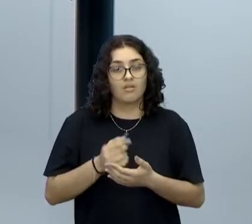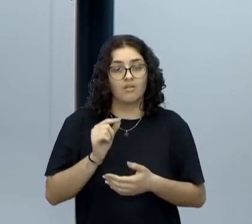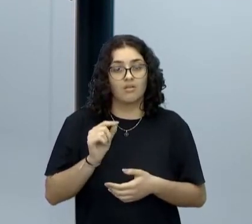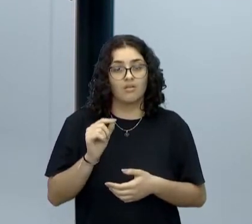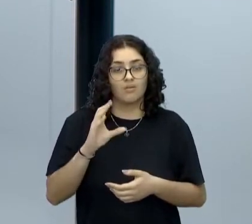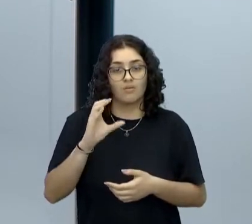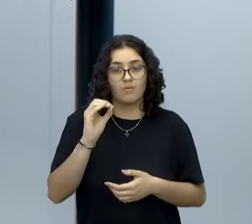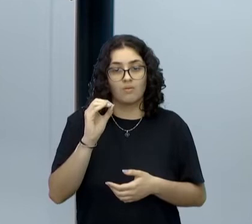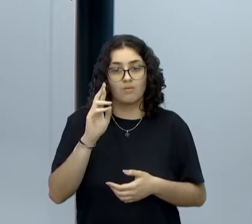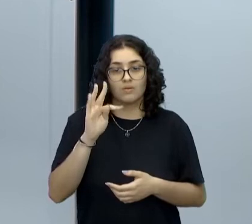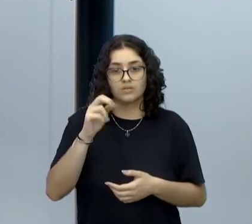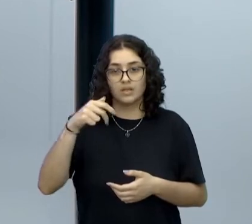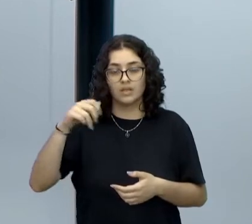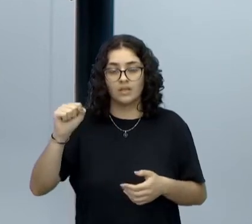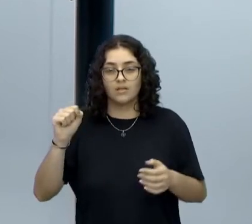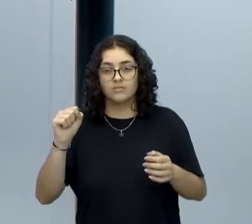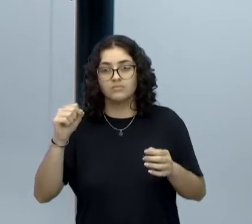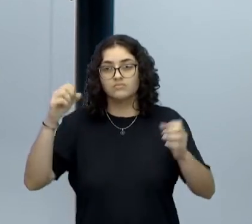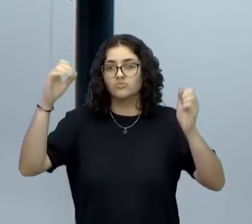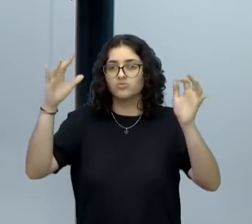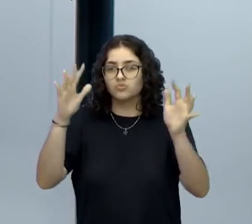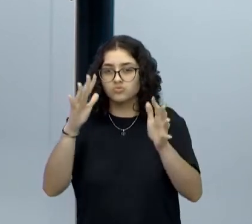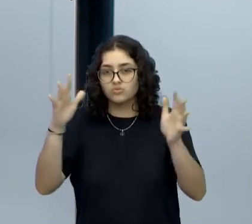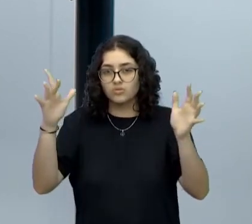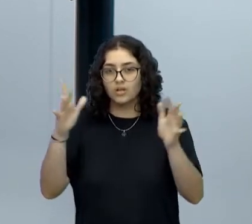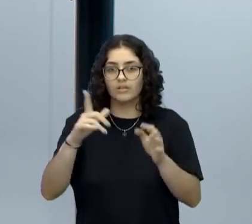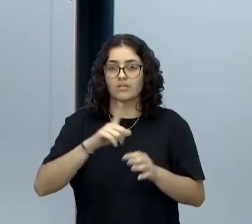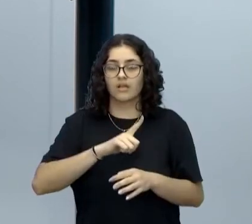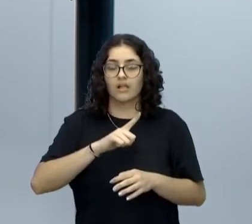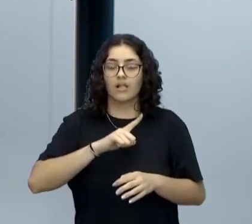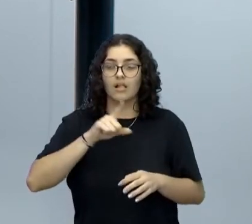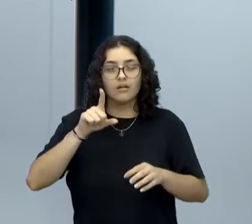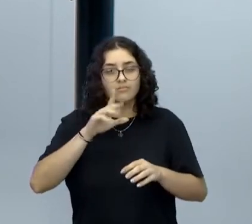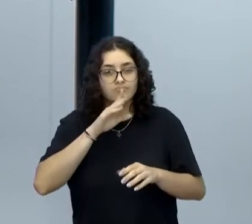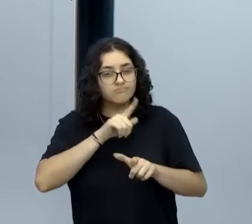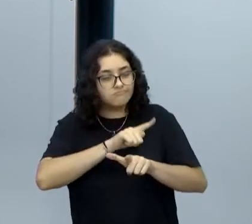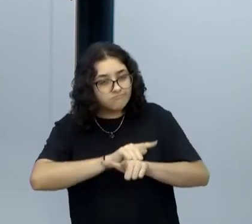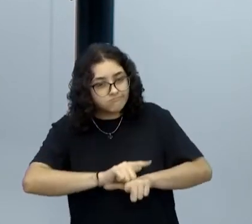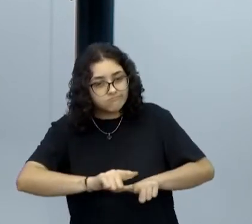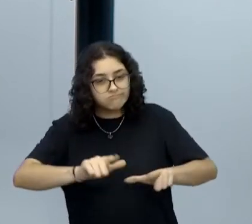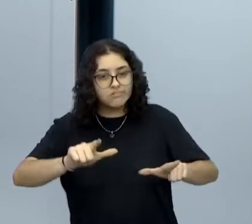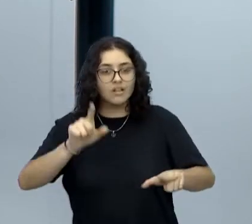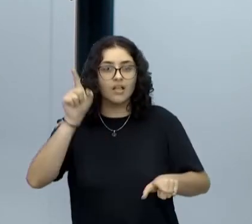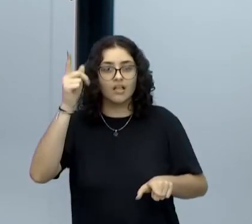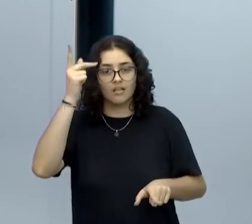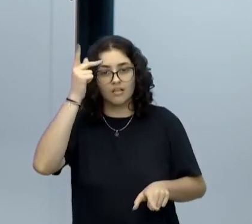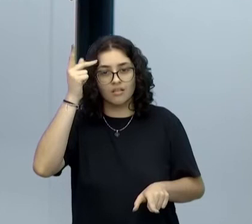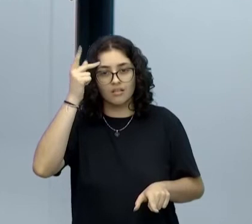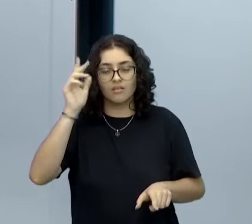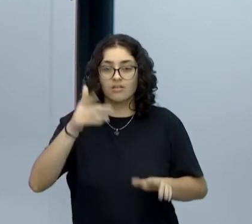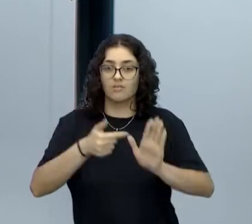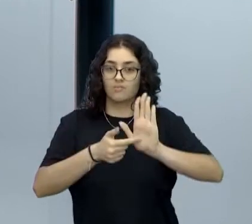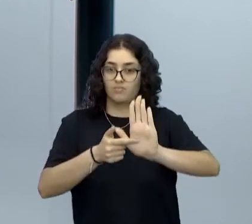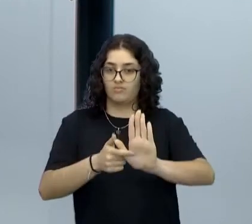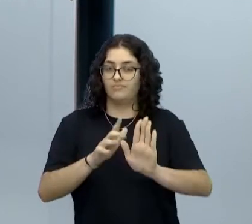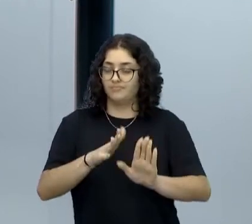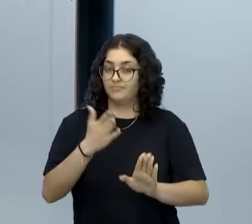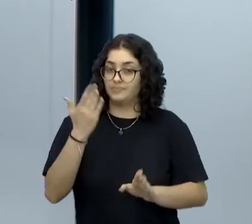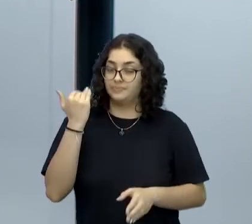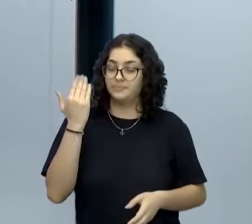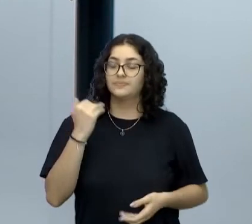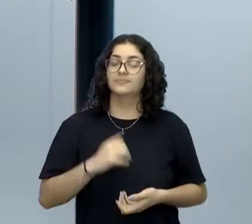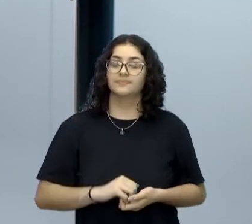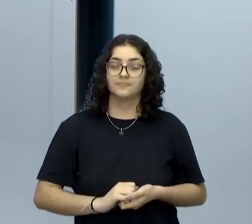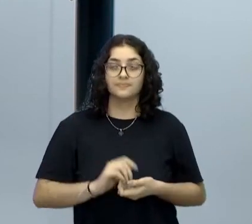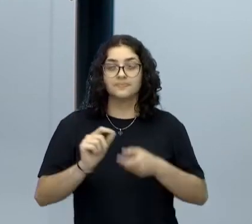cortinas de fumaça, o que acontece no deserto, né? Que a gente viu aí, que aconteceu em São Paulo, que eu trouxe para vocês. Bom,